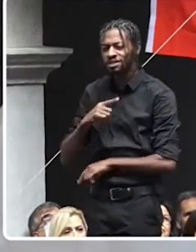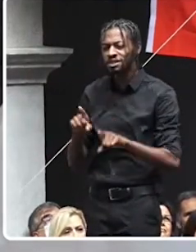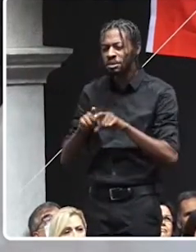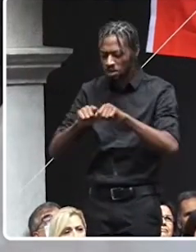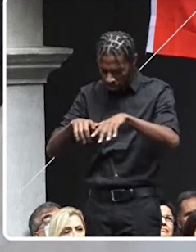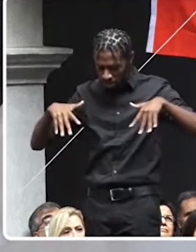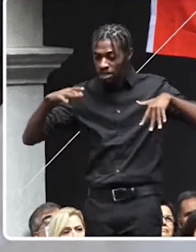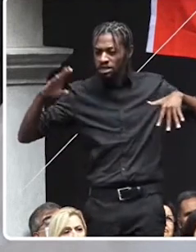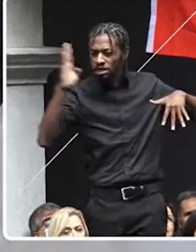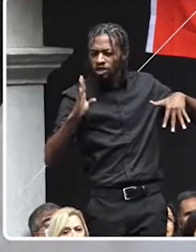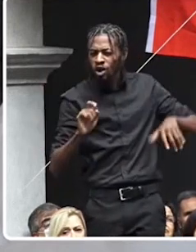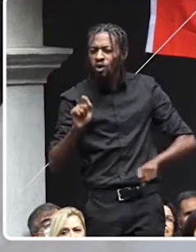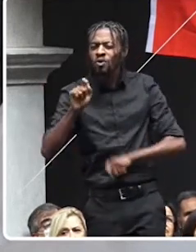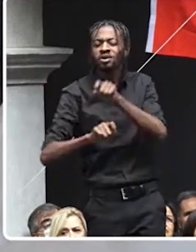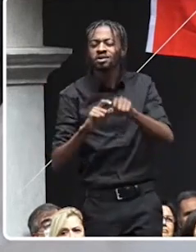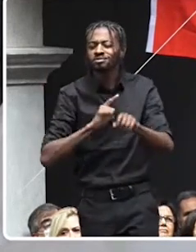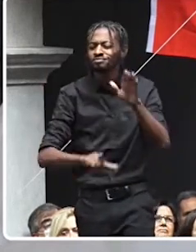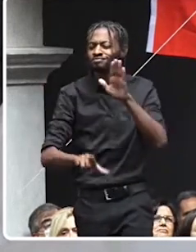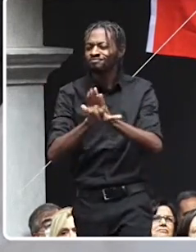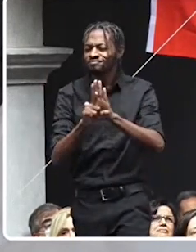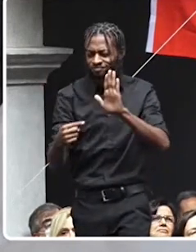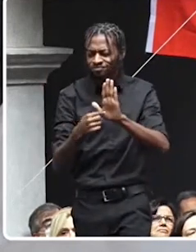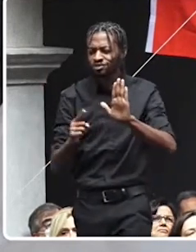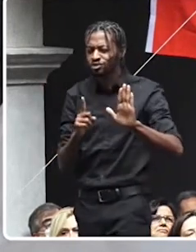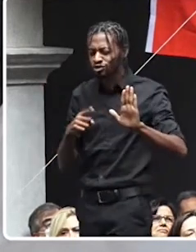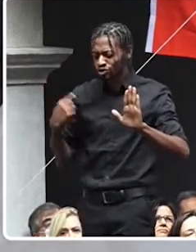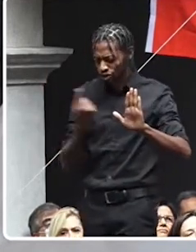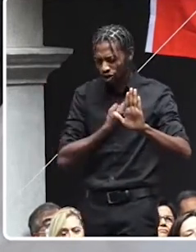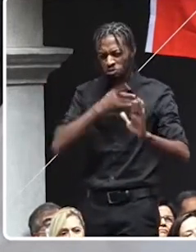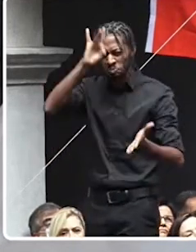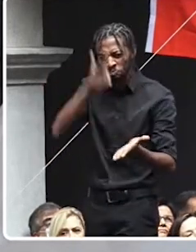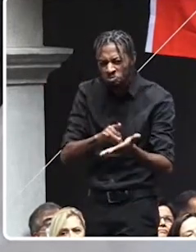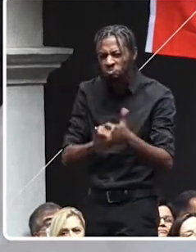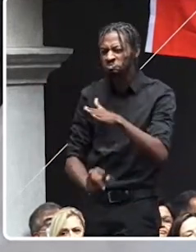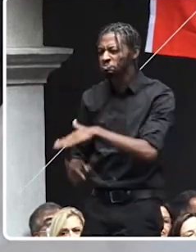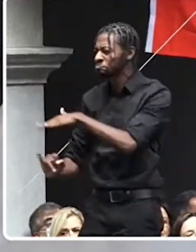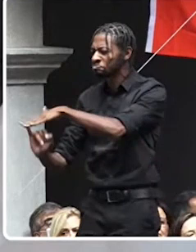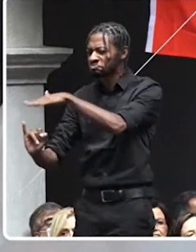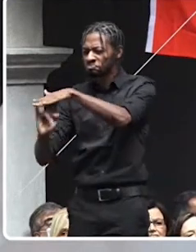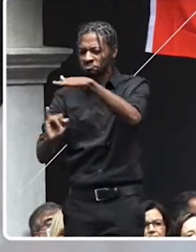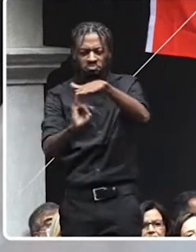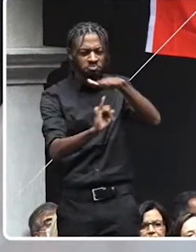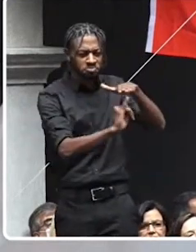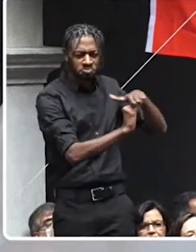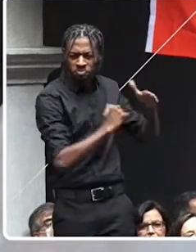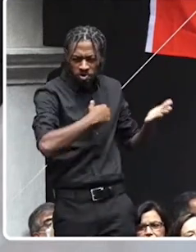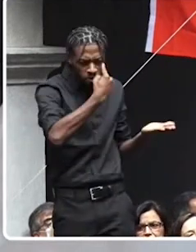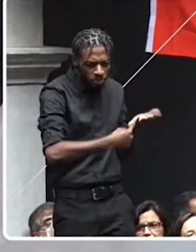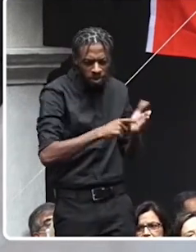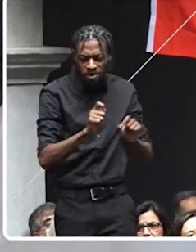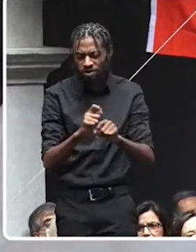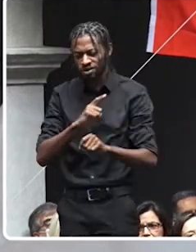resgatou a legitimidade de nossas instituições, restabelecendo o